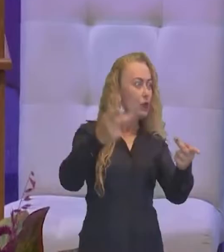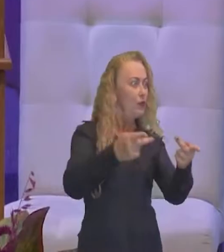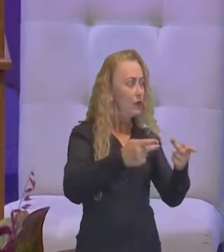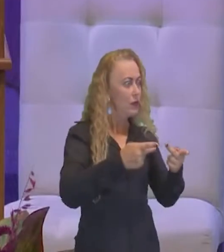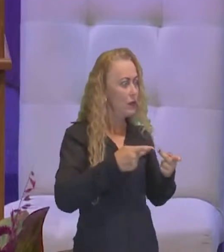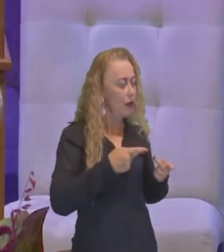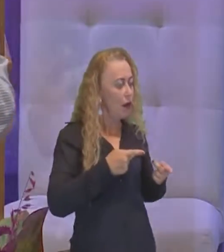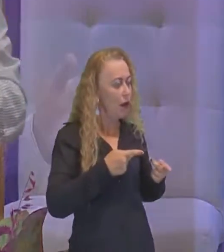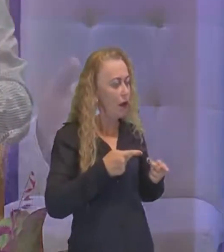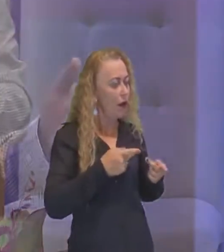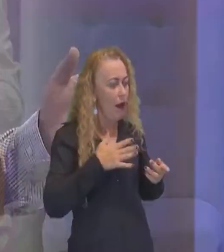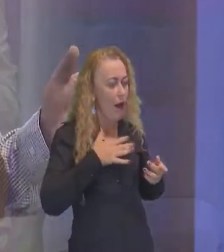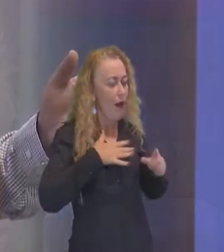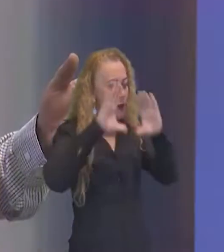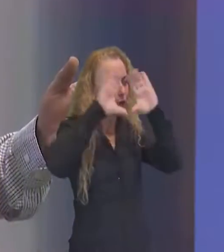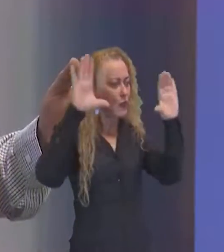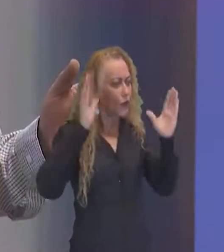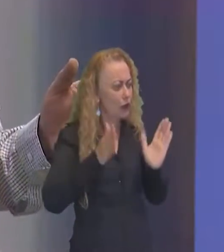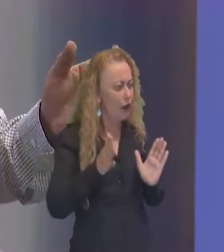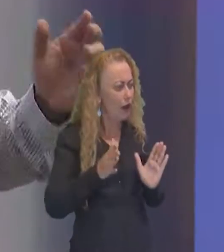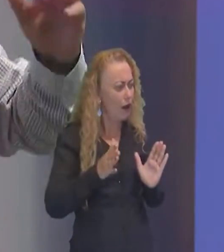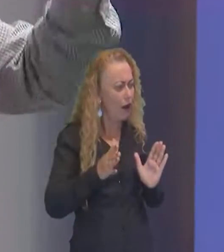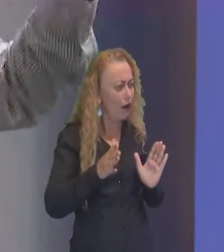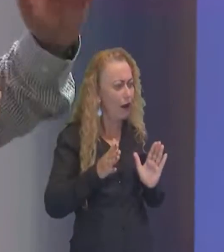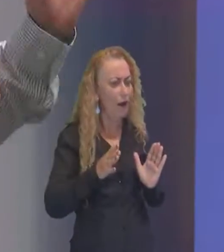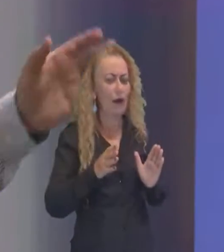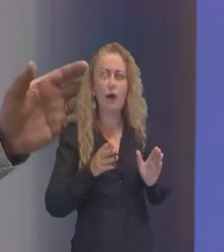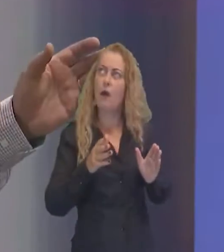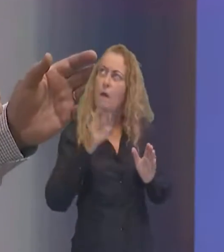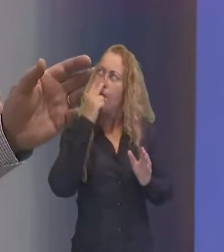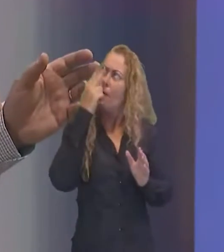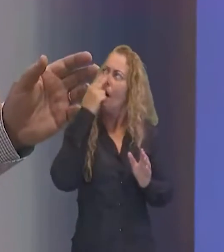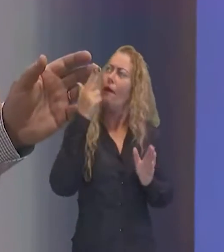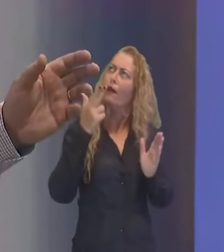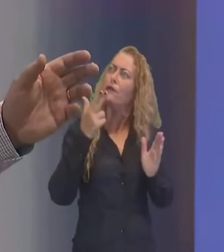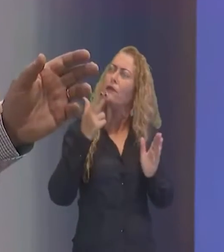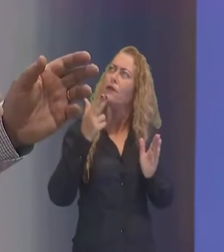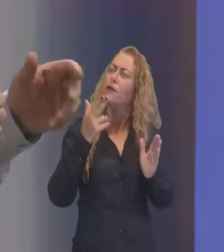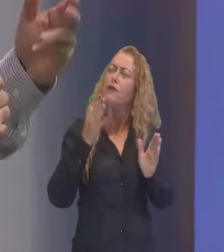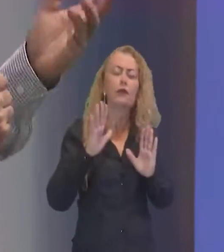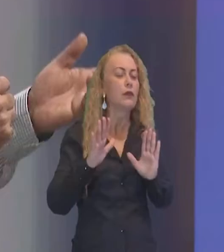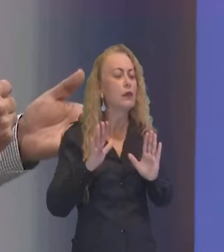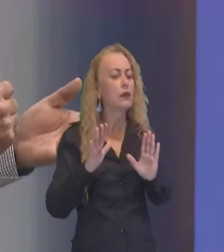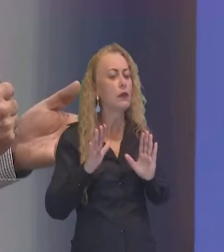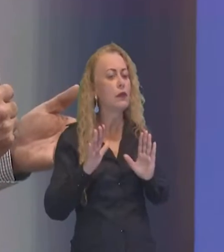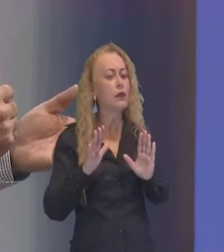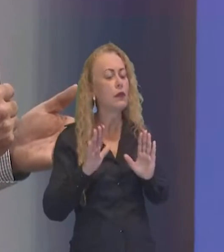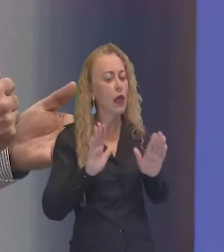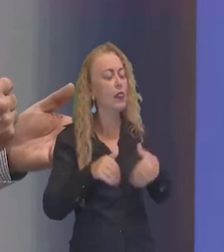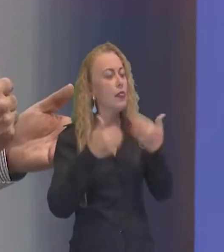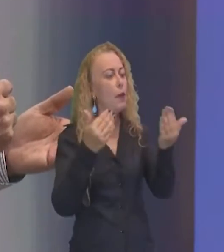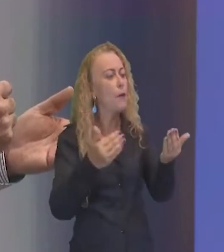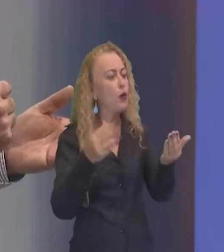pensei: eu estou no céu, porque eu não sabia nada. Aí depois eu soube, sabe quem